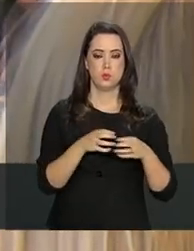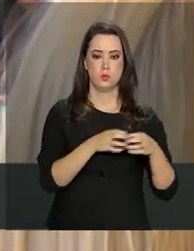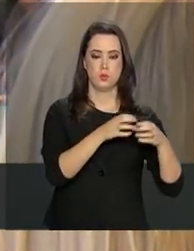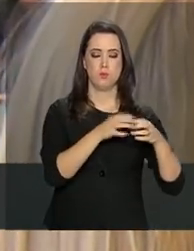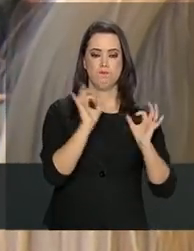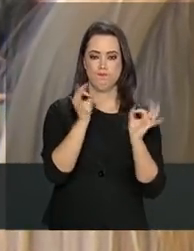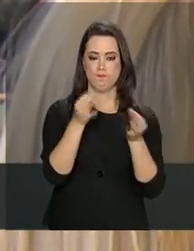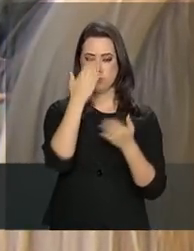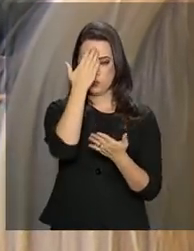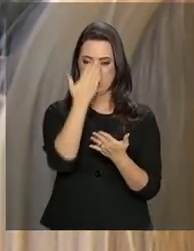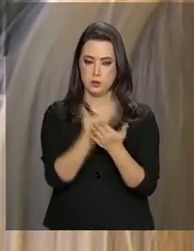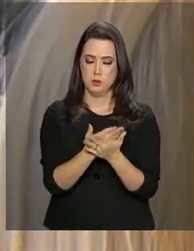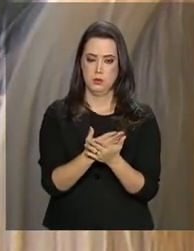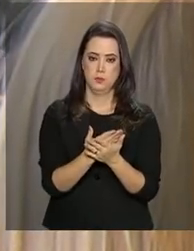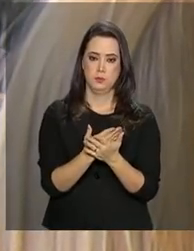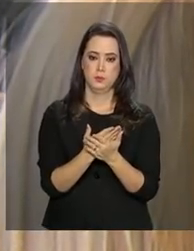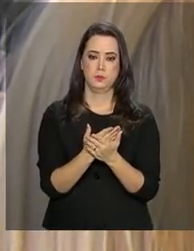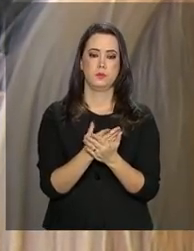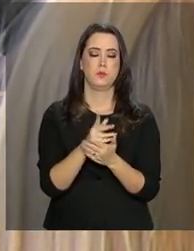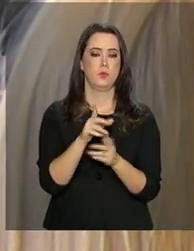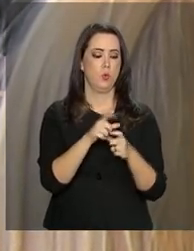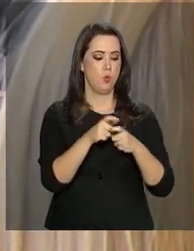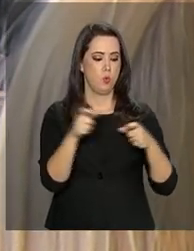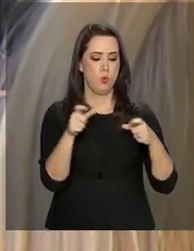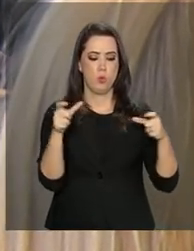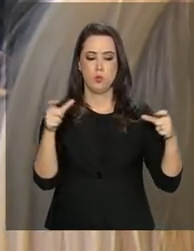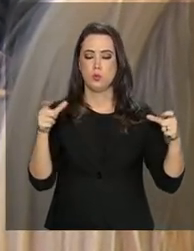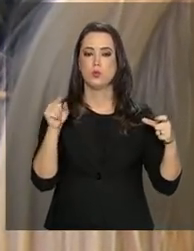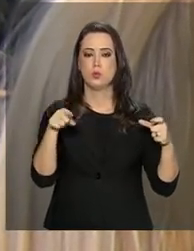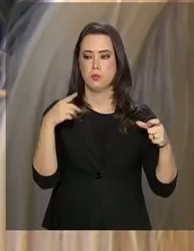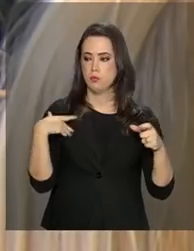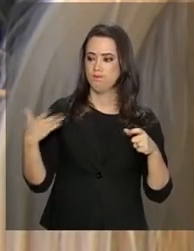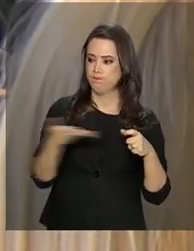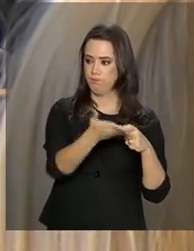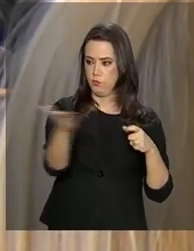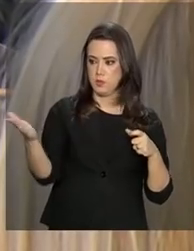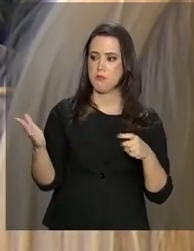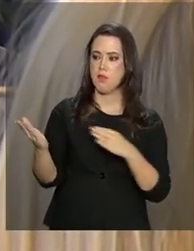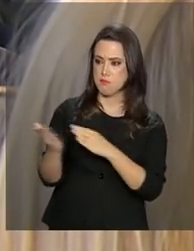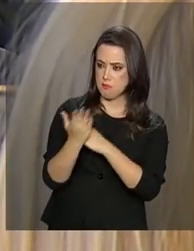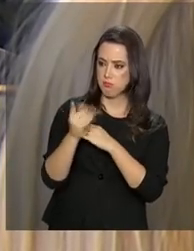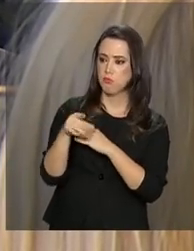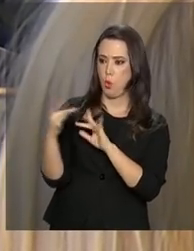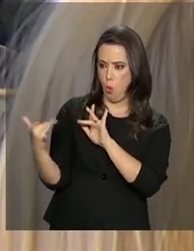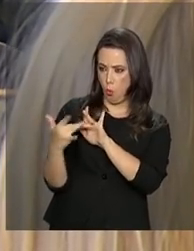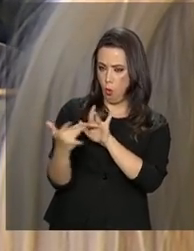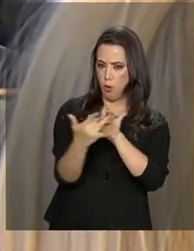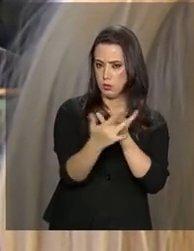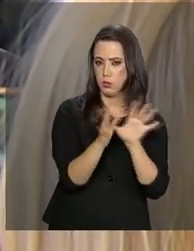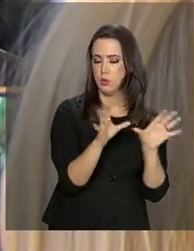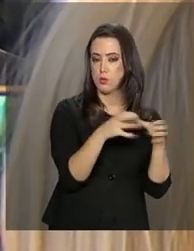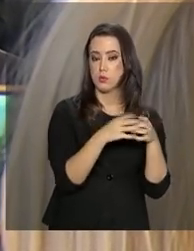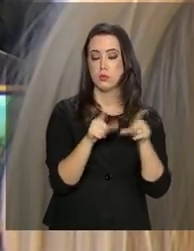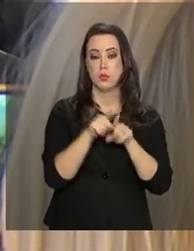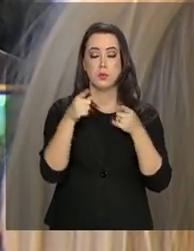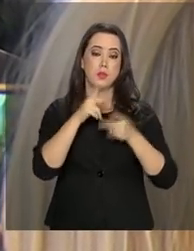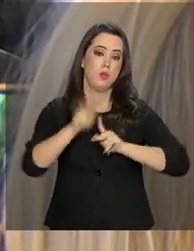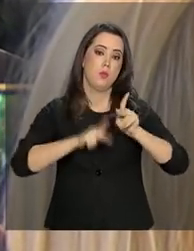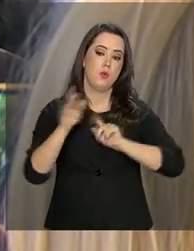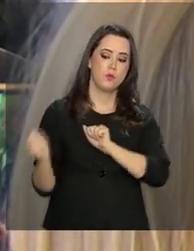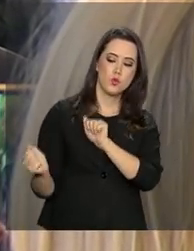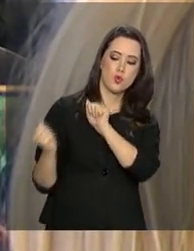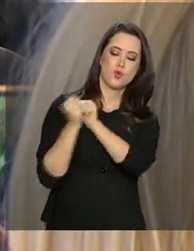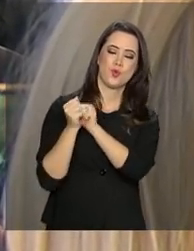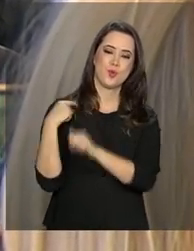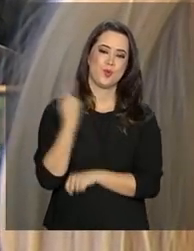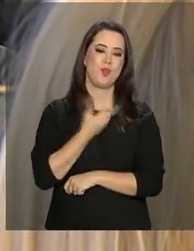certeza é grande parte de vocês apoia esse nosso time e com esse time o povo continuando o nosso lado